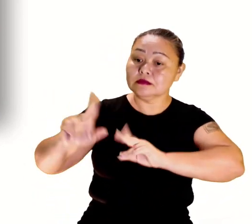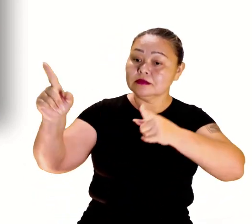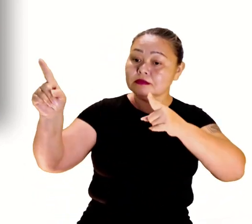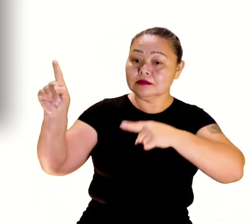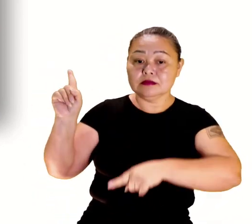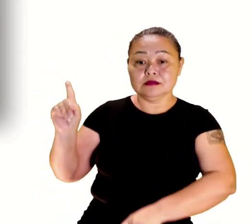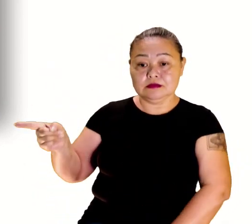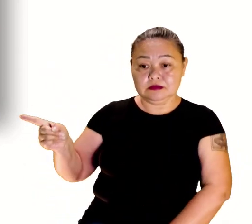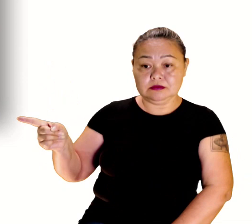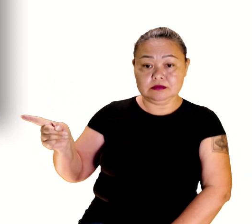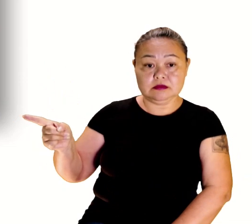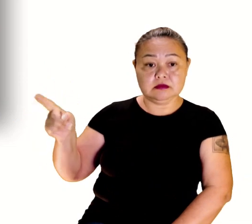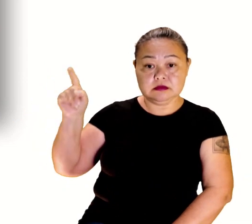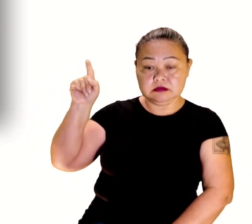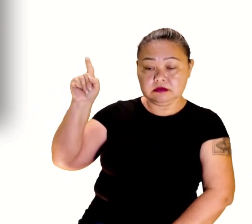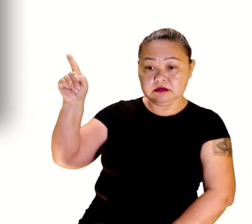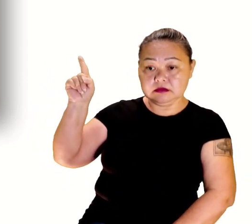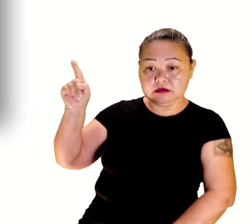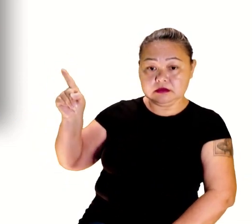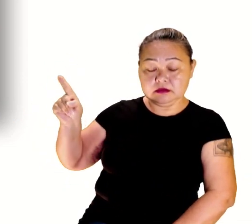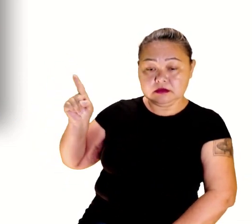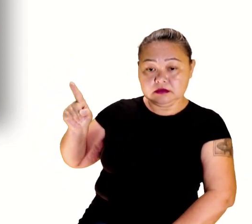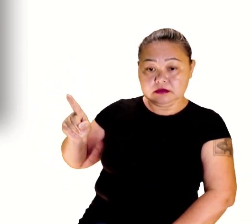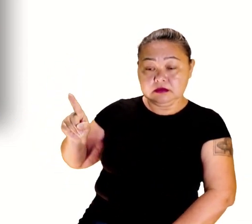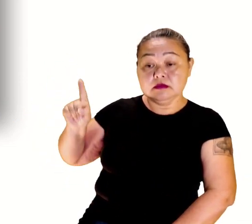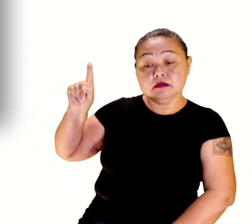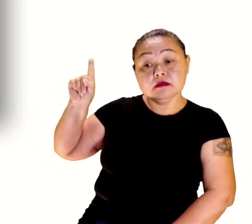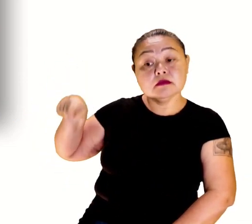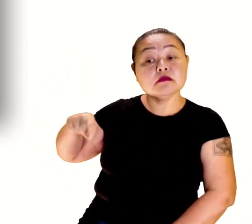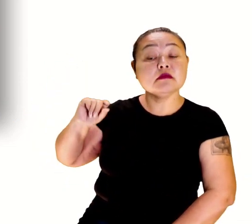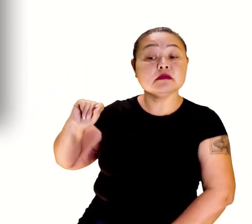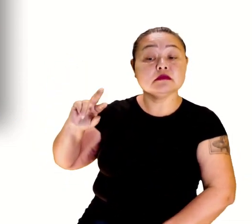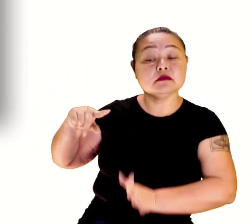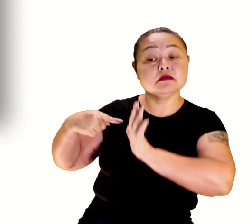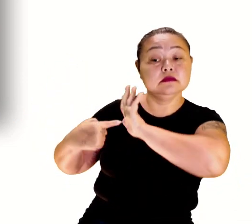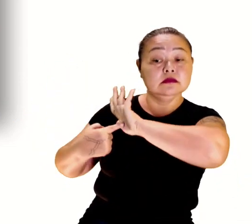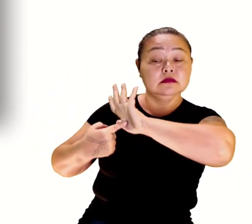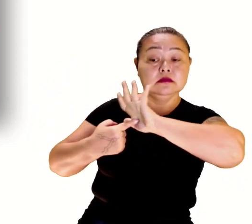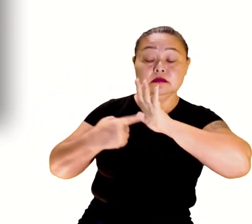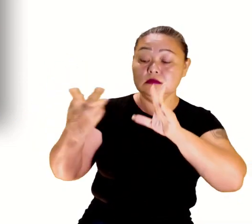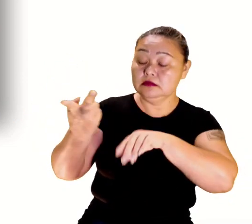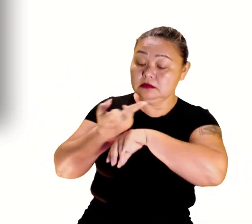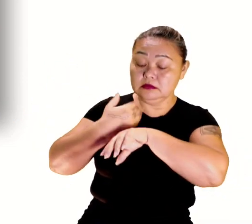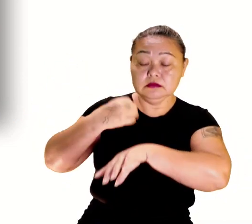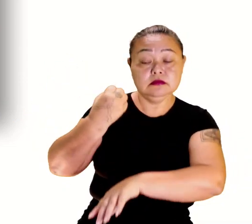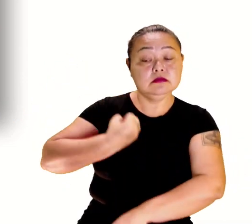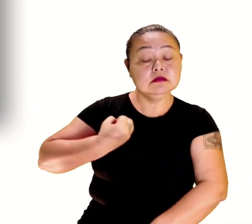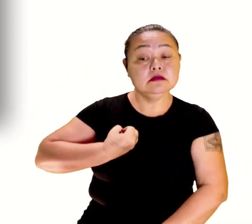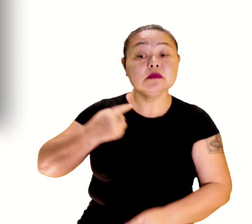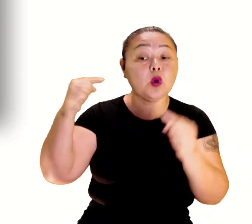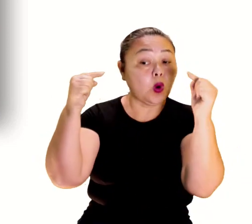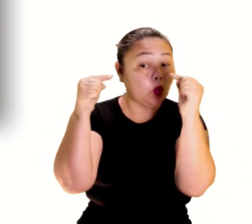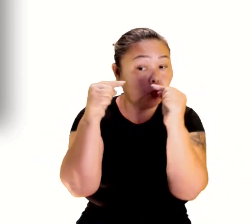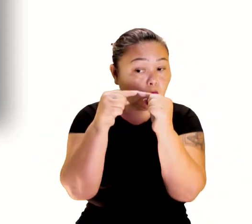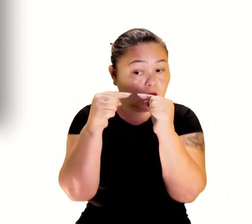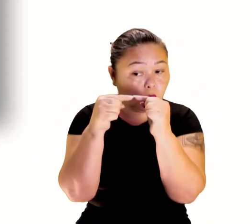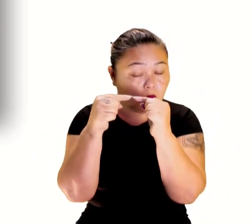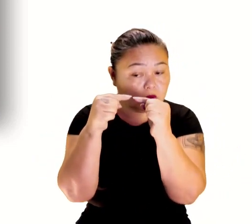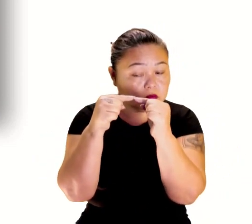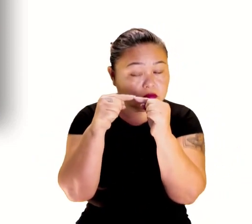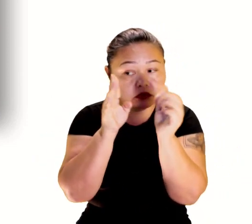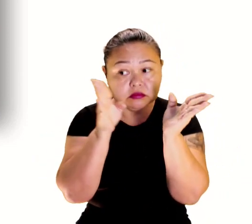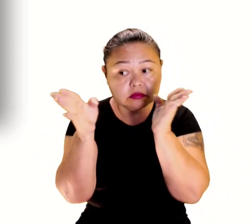Então, esses símbolos vão representar que eu não estou procurando número que vai ficar igual àquela